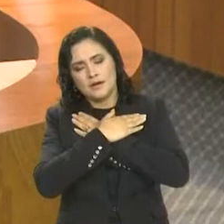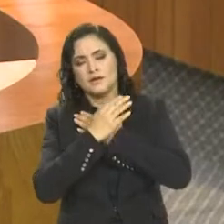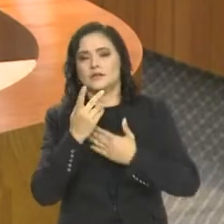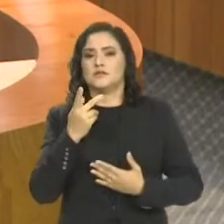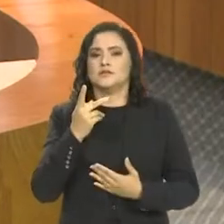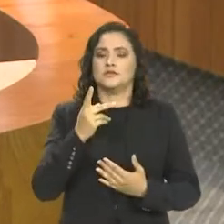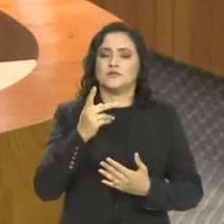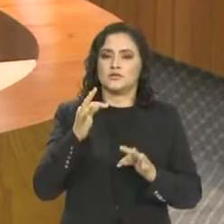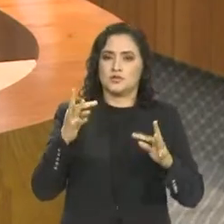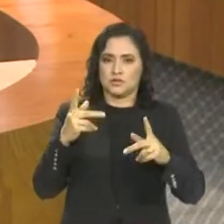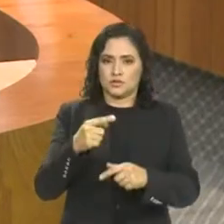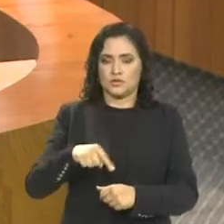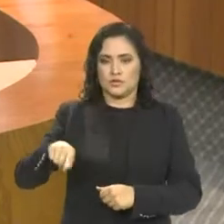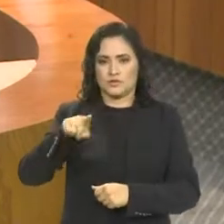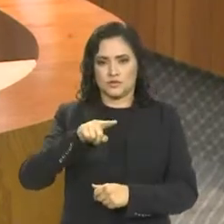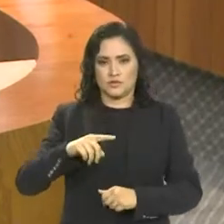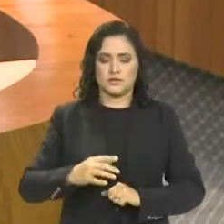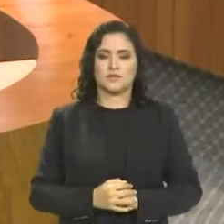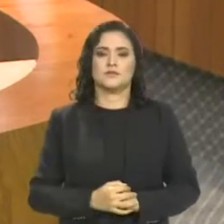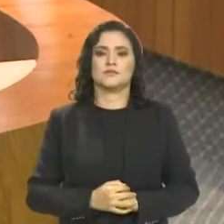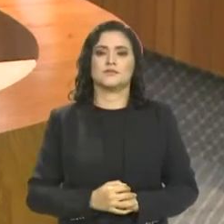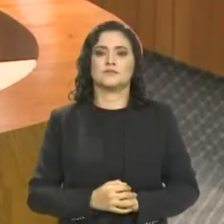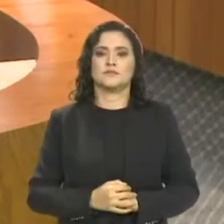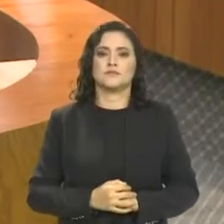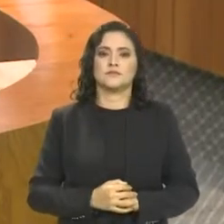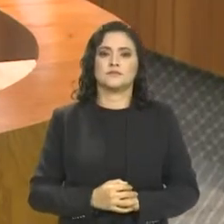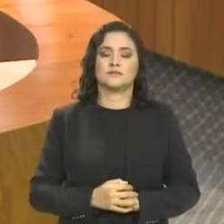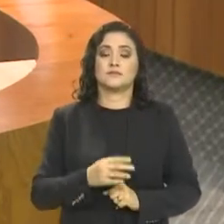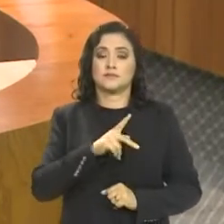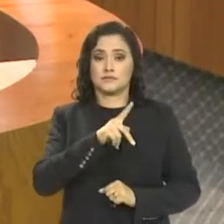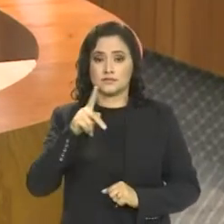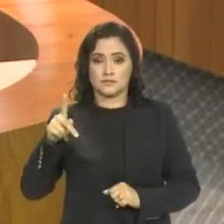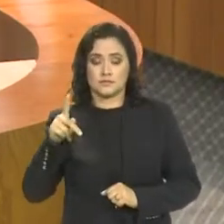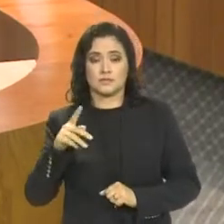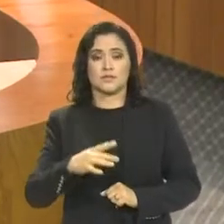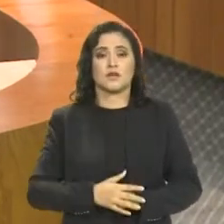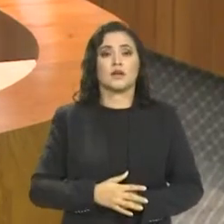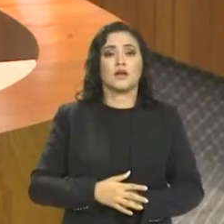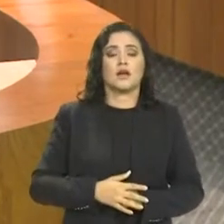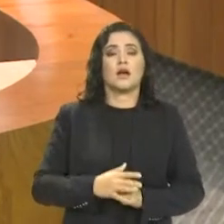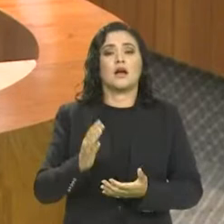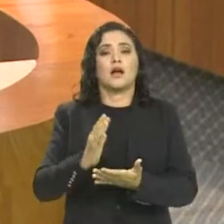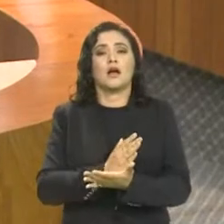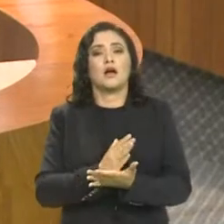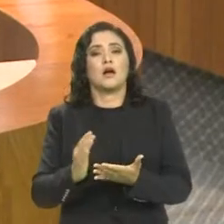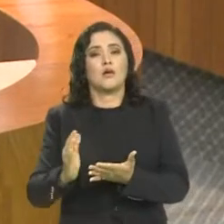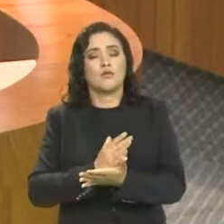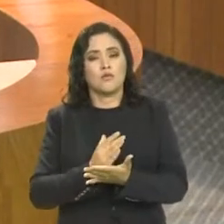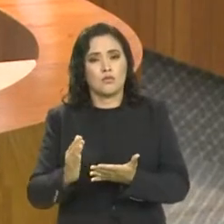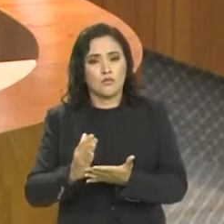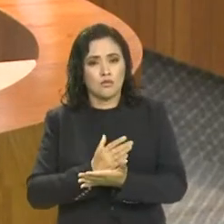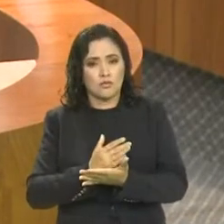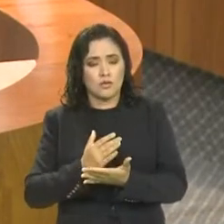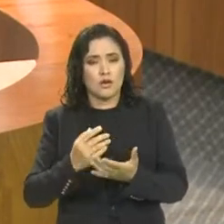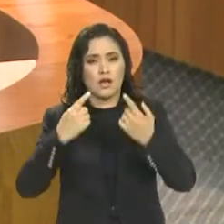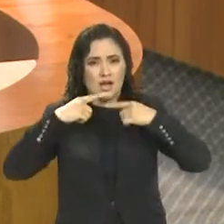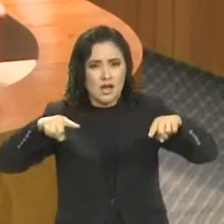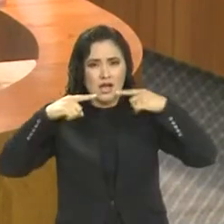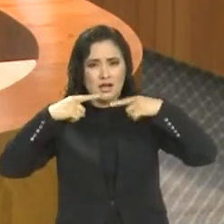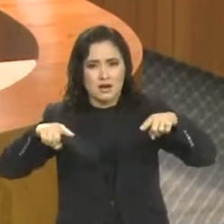Maranhão. Senhor presidente, recebemos algumas reclamações com relação ao concurso da Assembleia Legislativa do Estado do